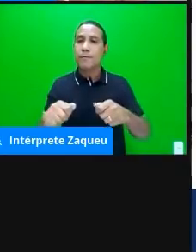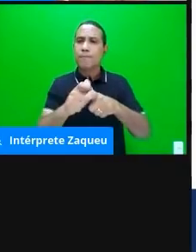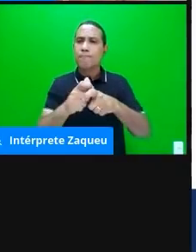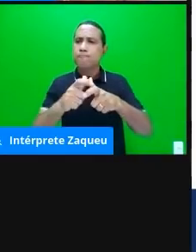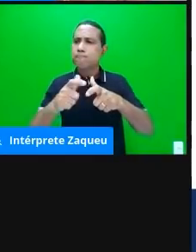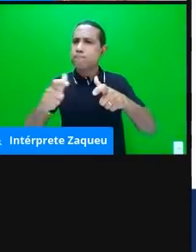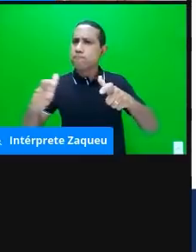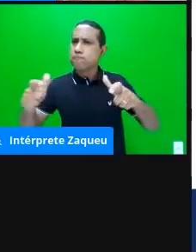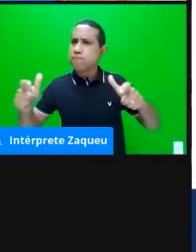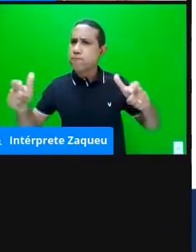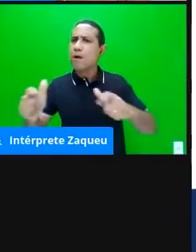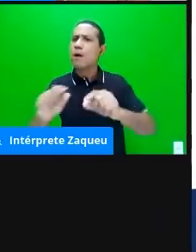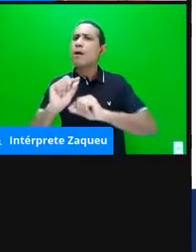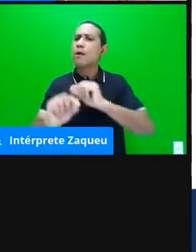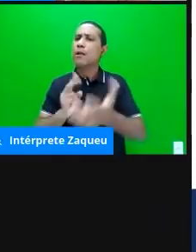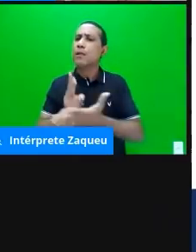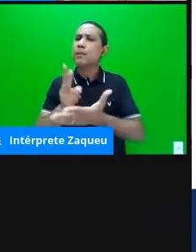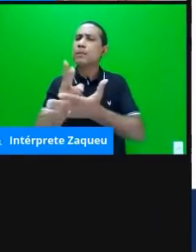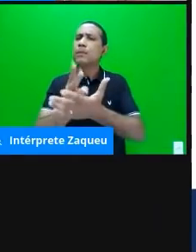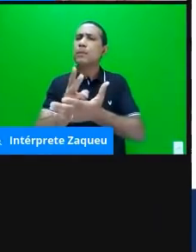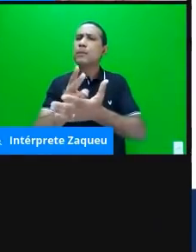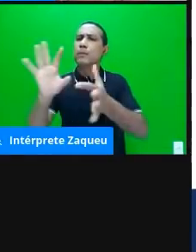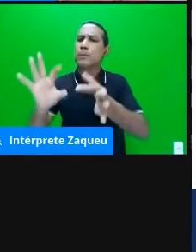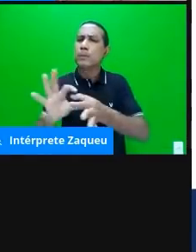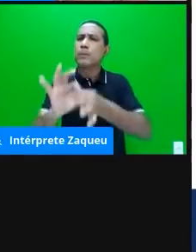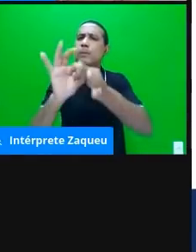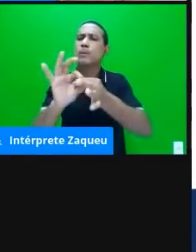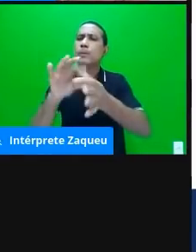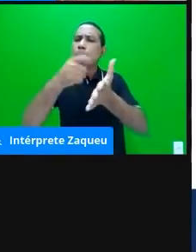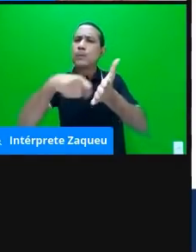e das normatizações que regem a